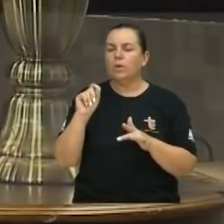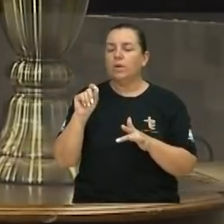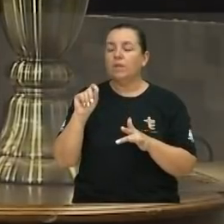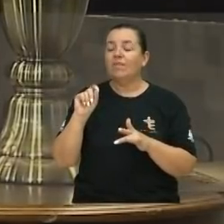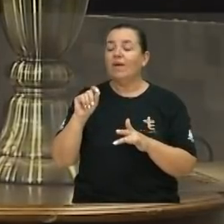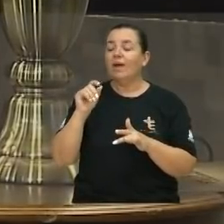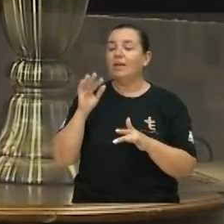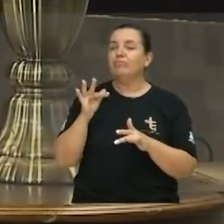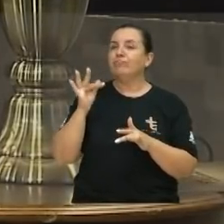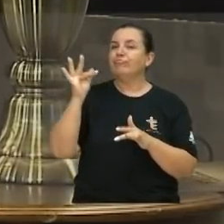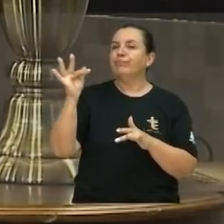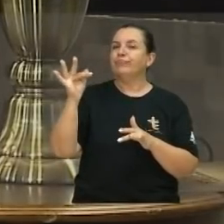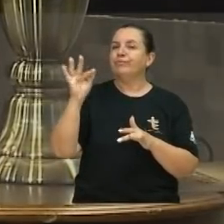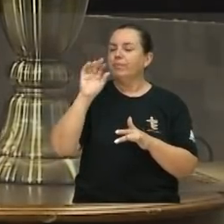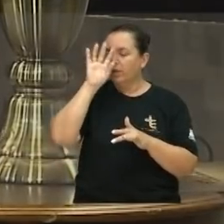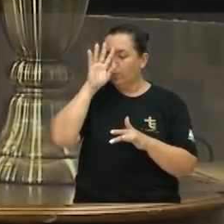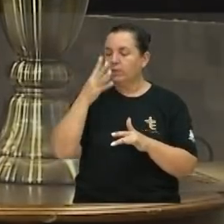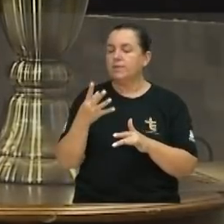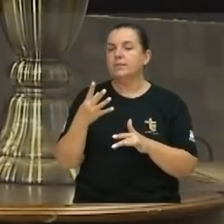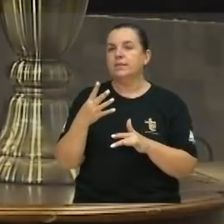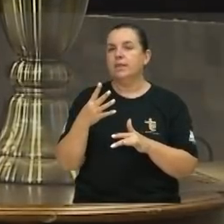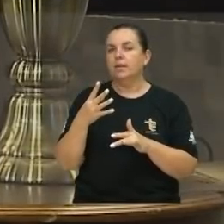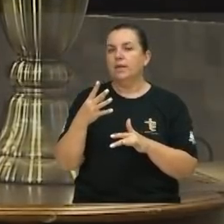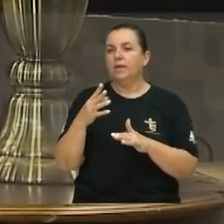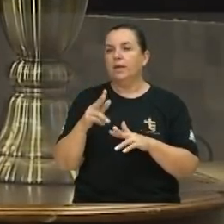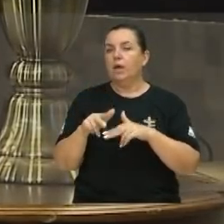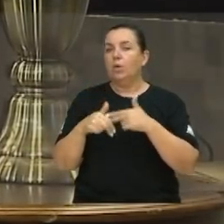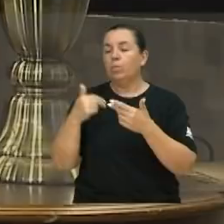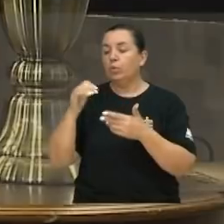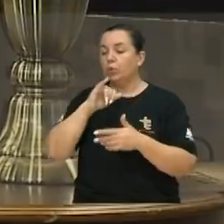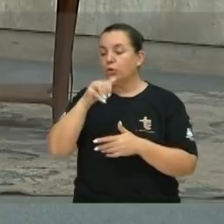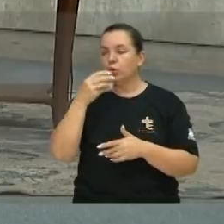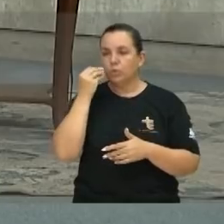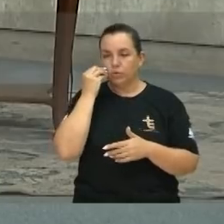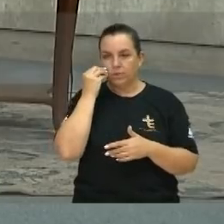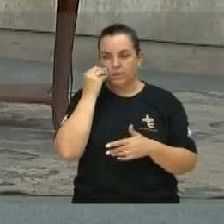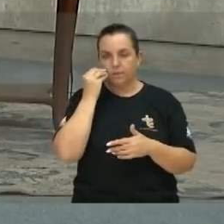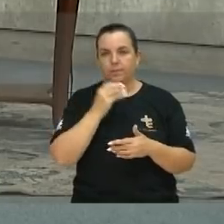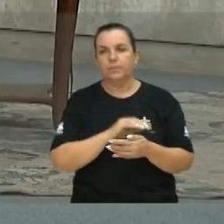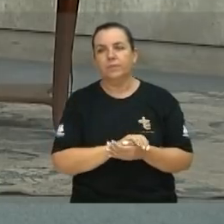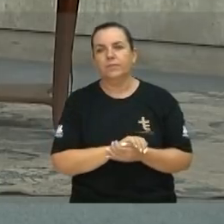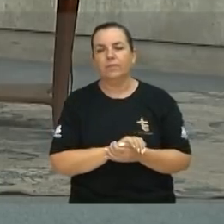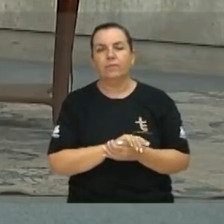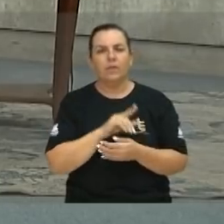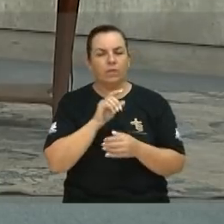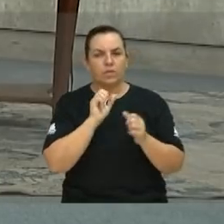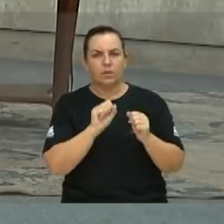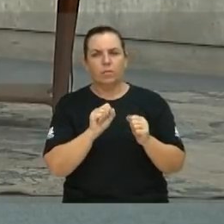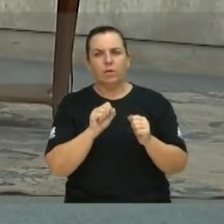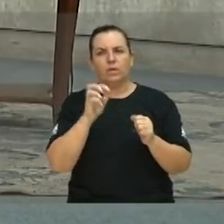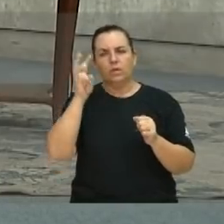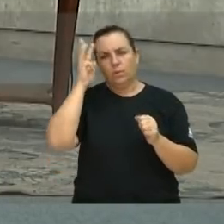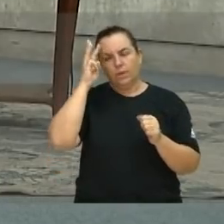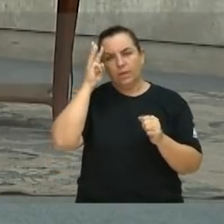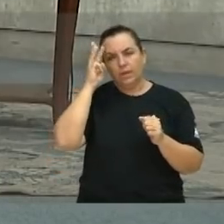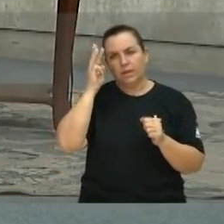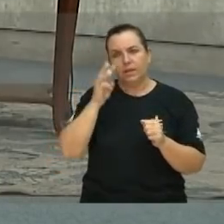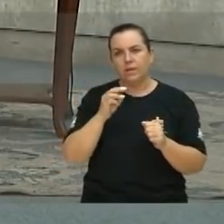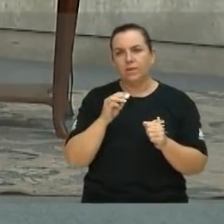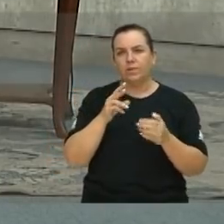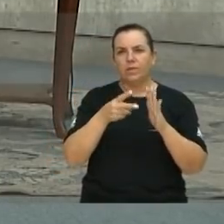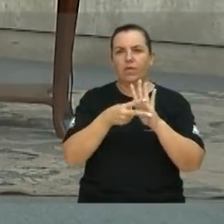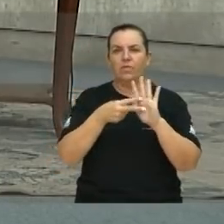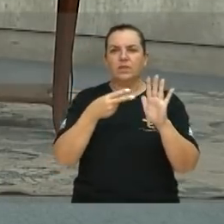vai lhe acontecer da parte de judas você pode por favor william acorda menino